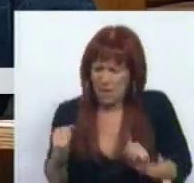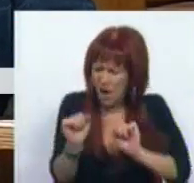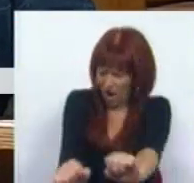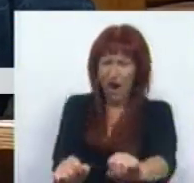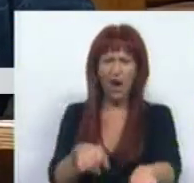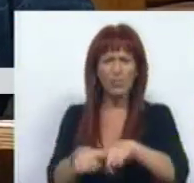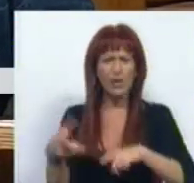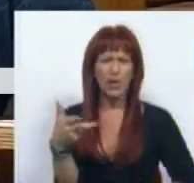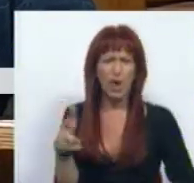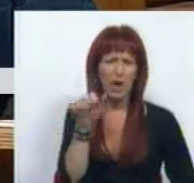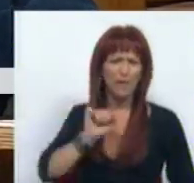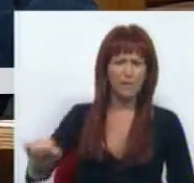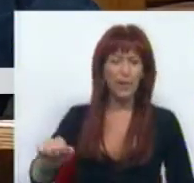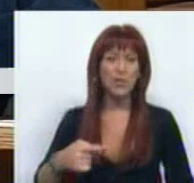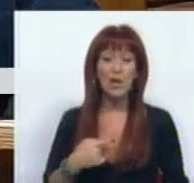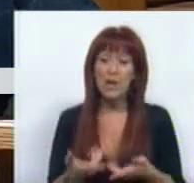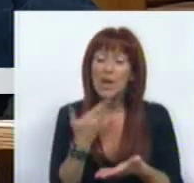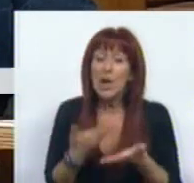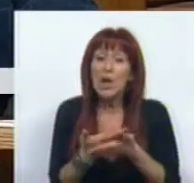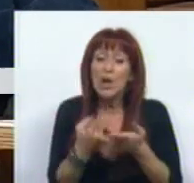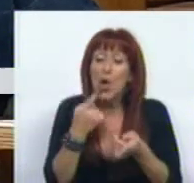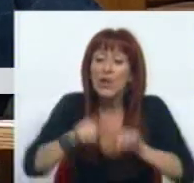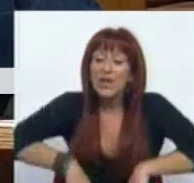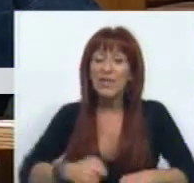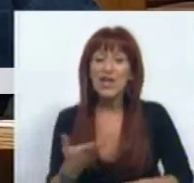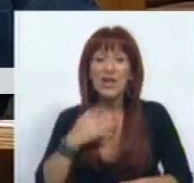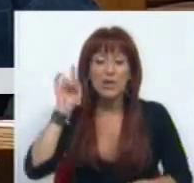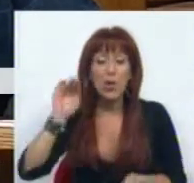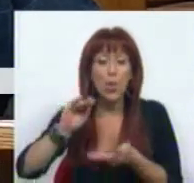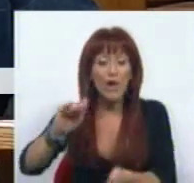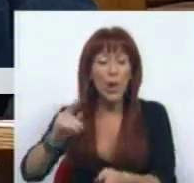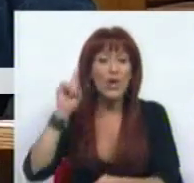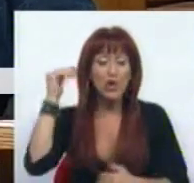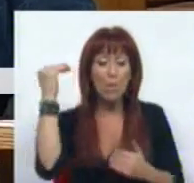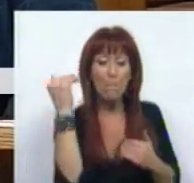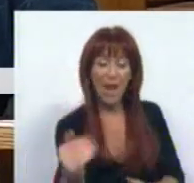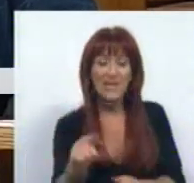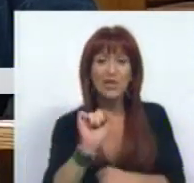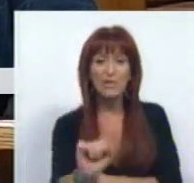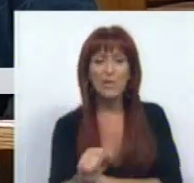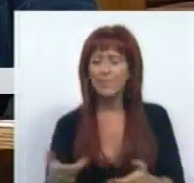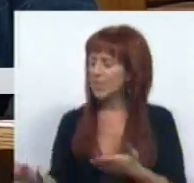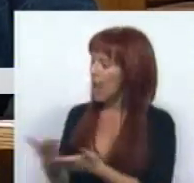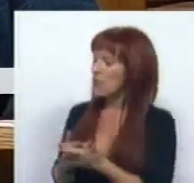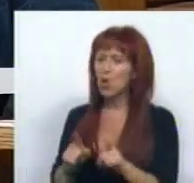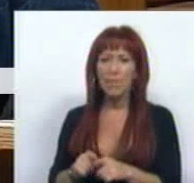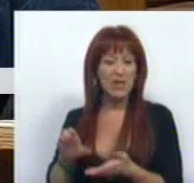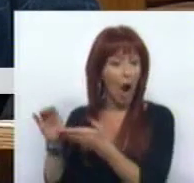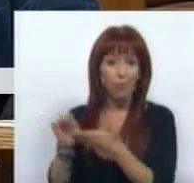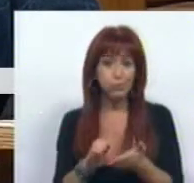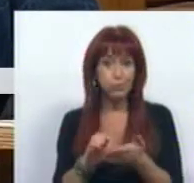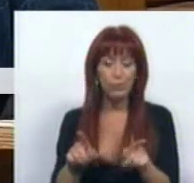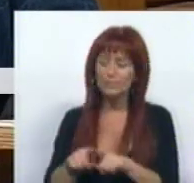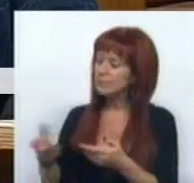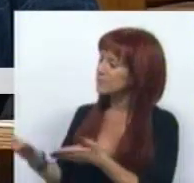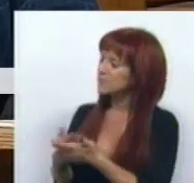a política da Troika, renegociando a dívida, os seus montantes e os seus prazos. Uma economia sem financiamento